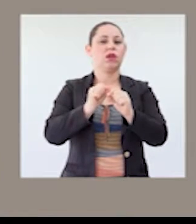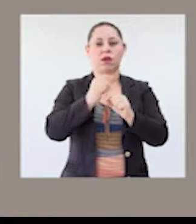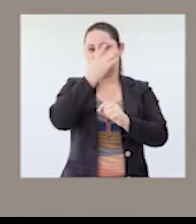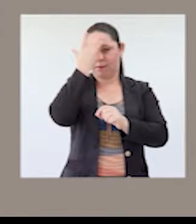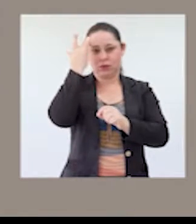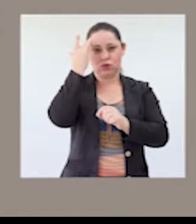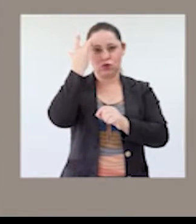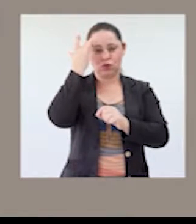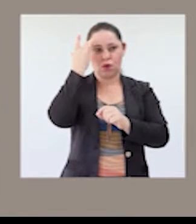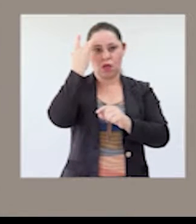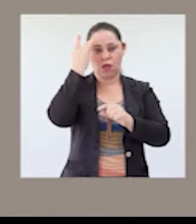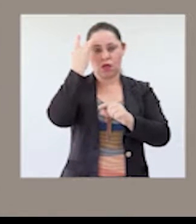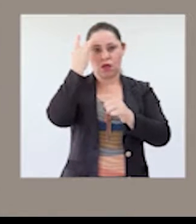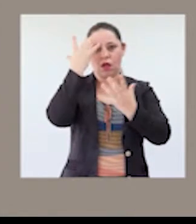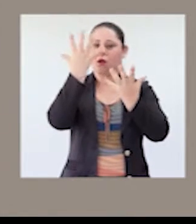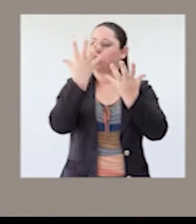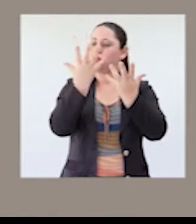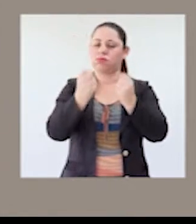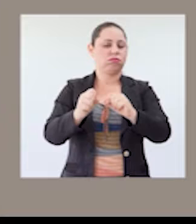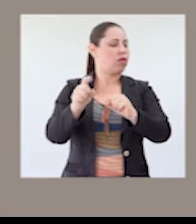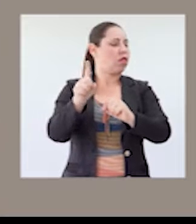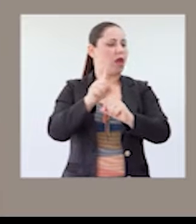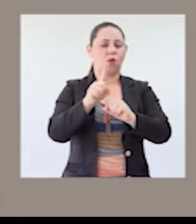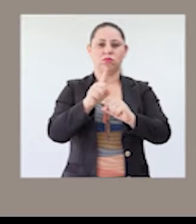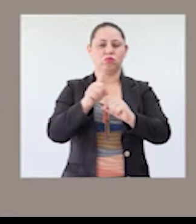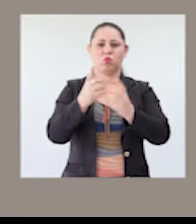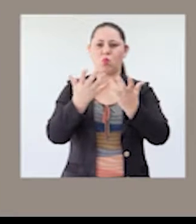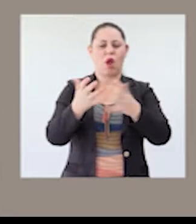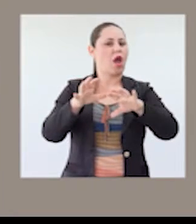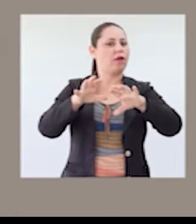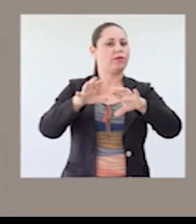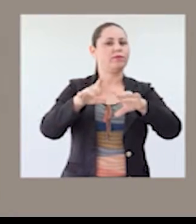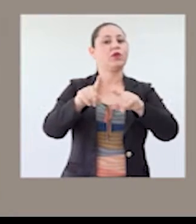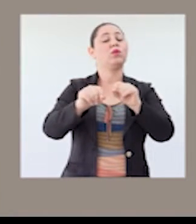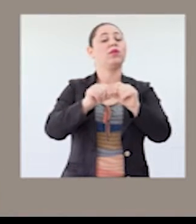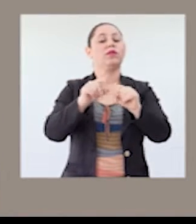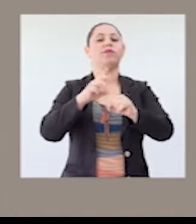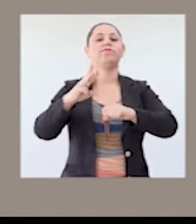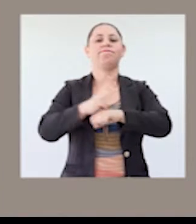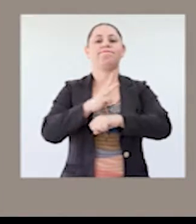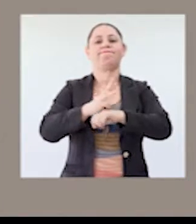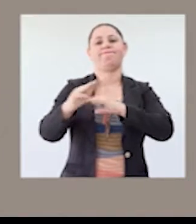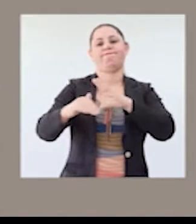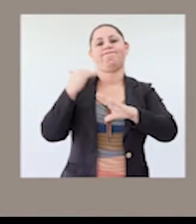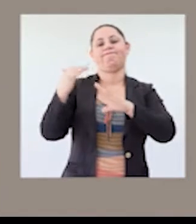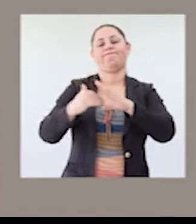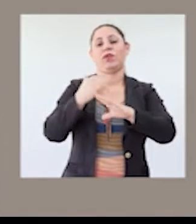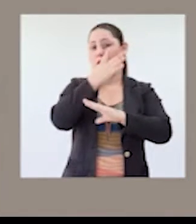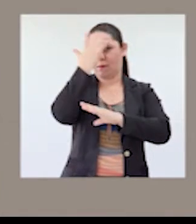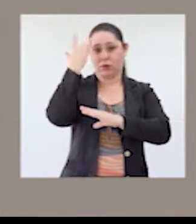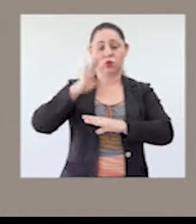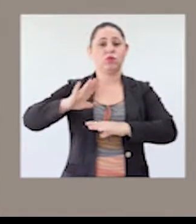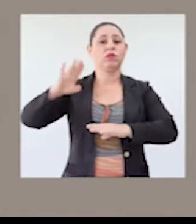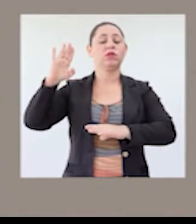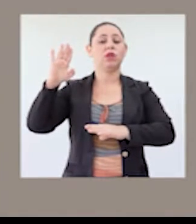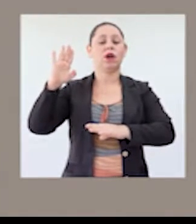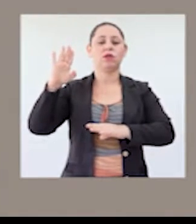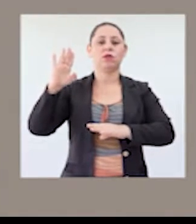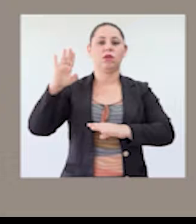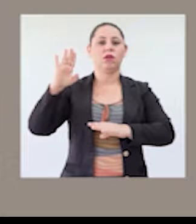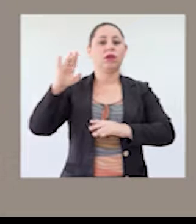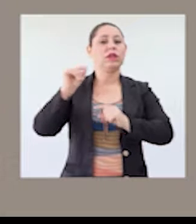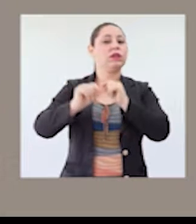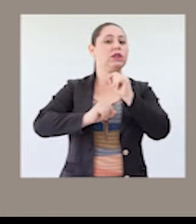possibilidade de o eleitor manifestar sua recusa em continuar recebendo esse tipo de propaganda no seu celular. E o candidato que eventualmente